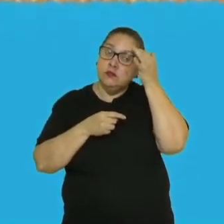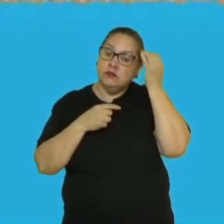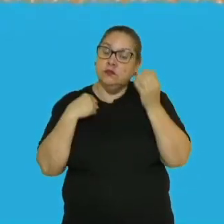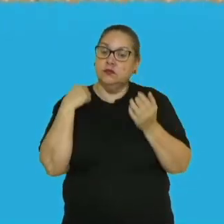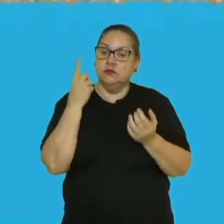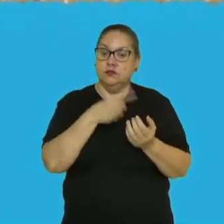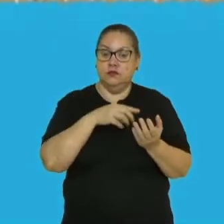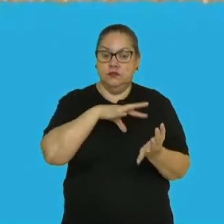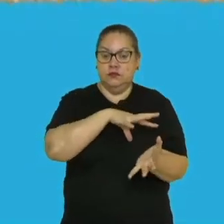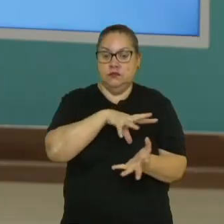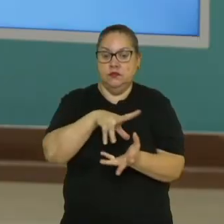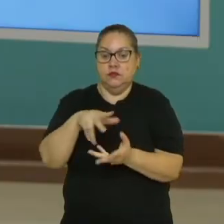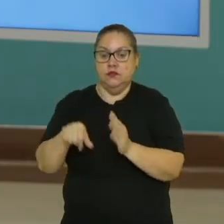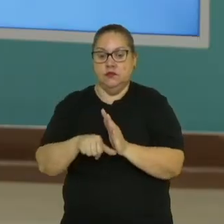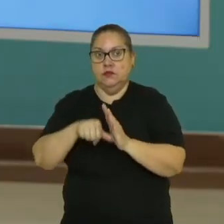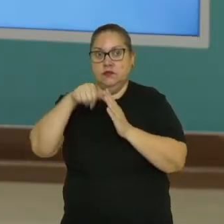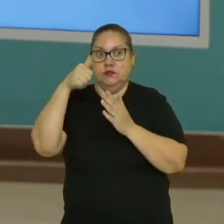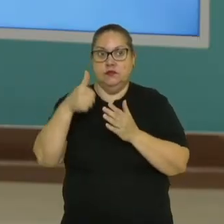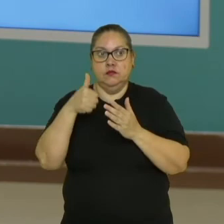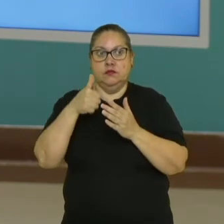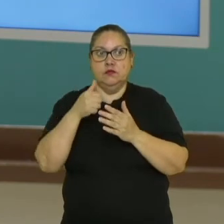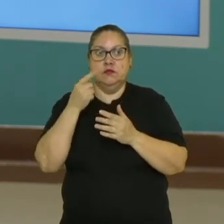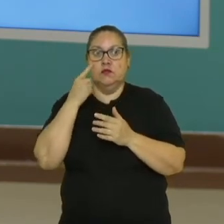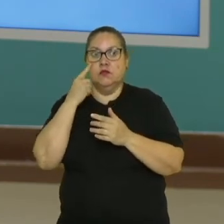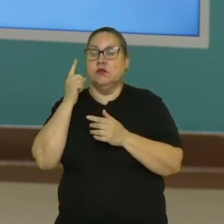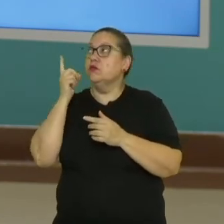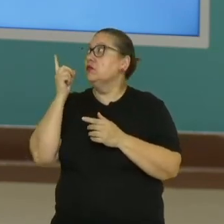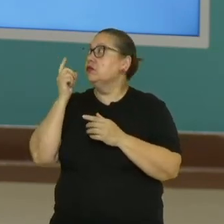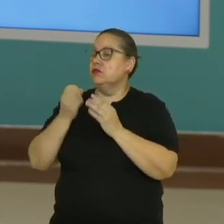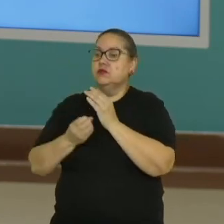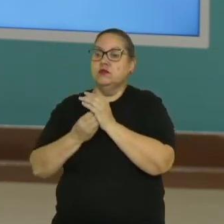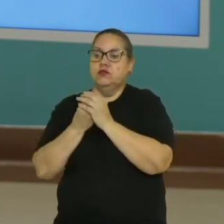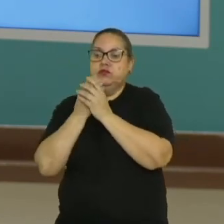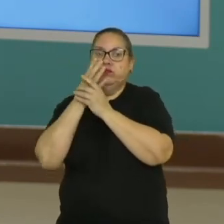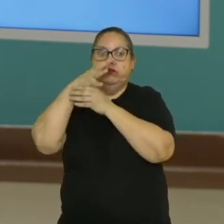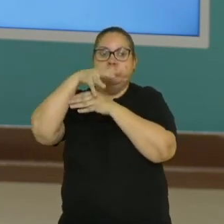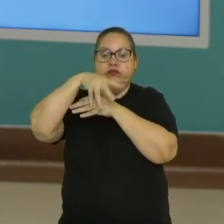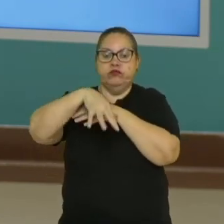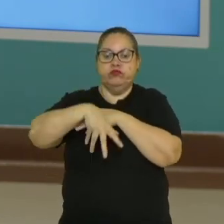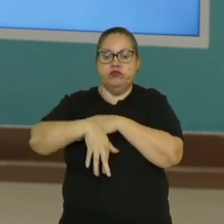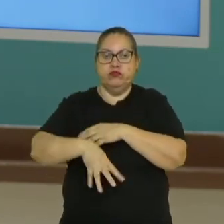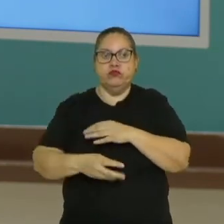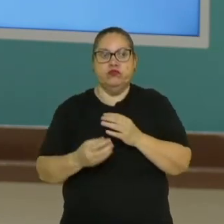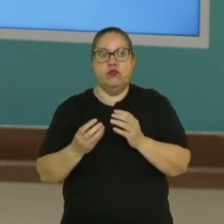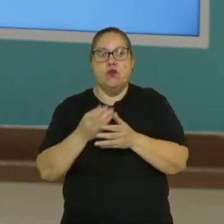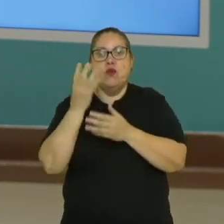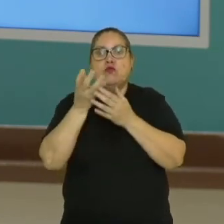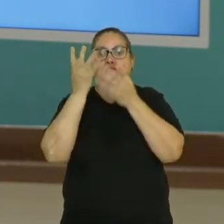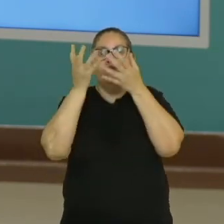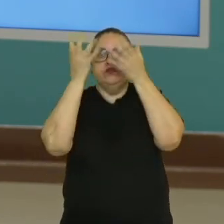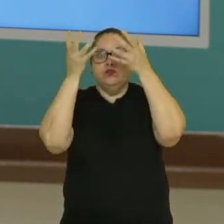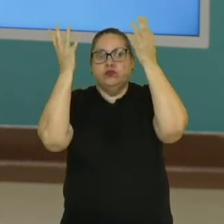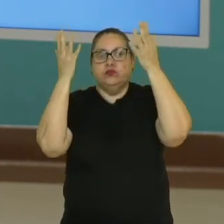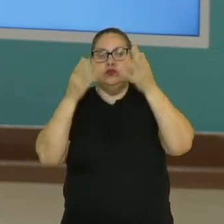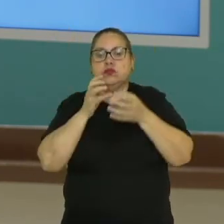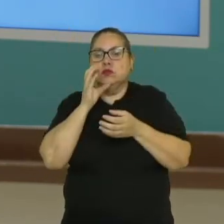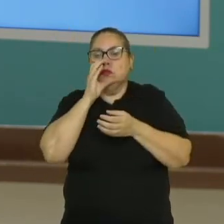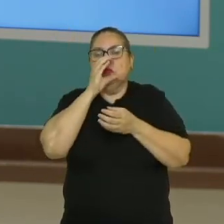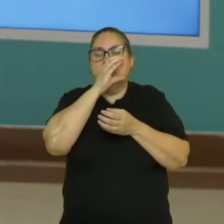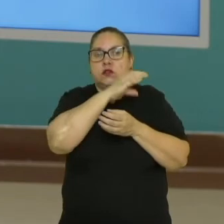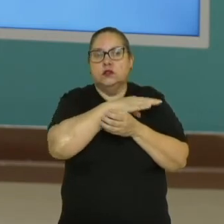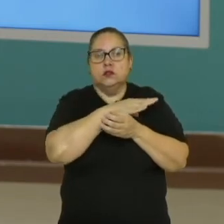Terra primitiva. Então vamos dar uma olhadinha? Nós temos ali um vulcão entrando em erupção. Quando esse material